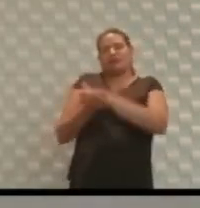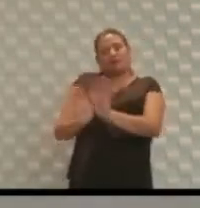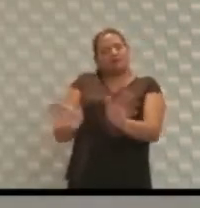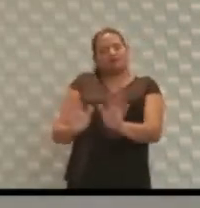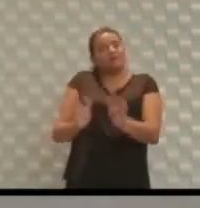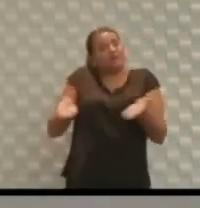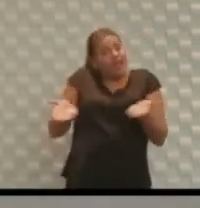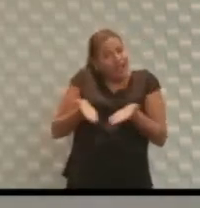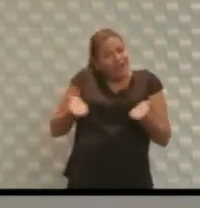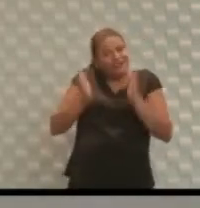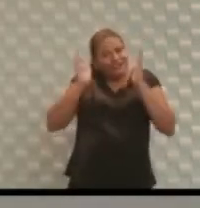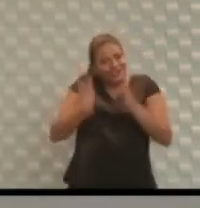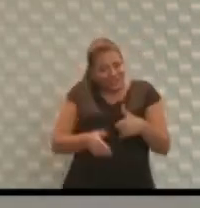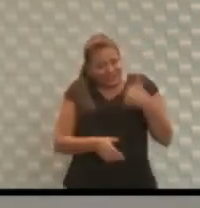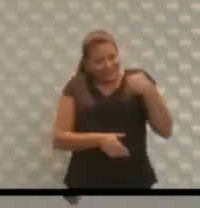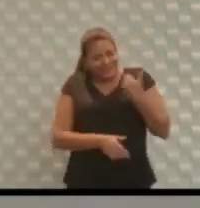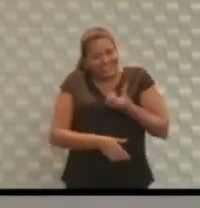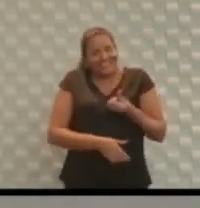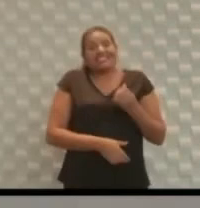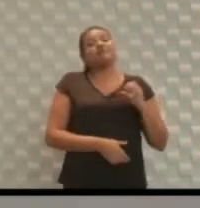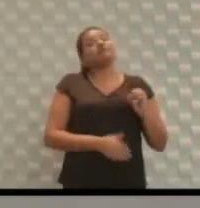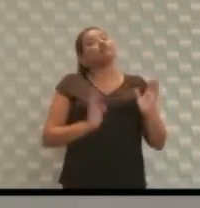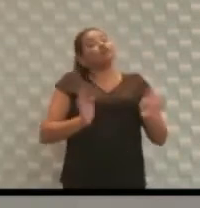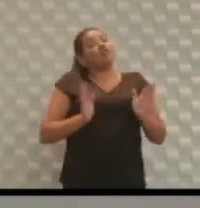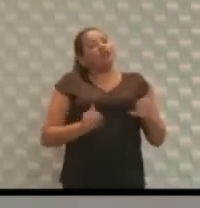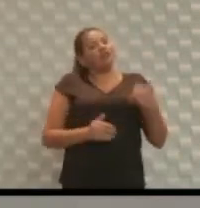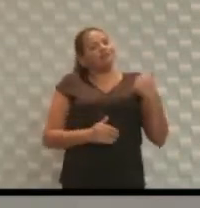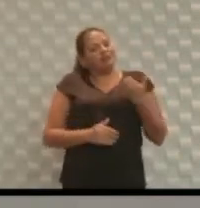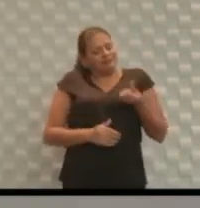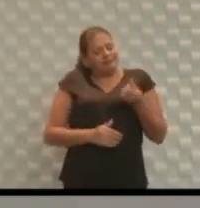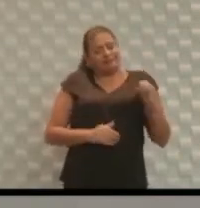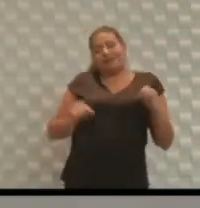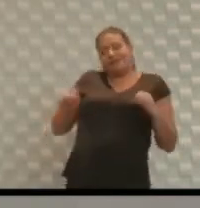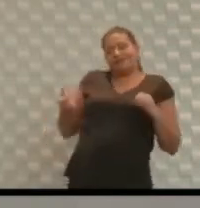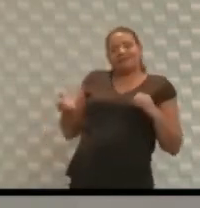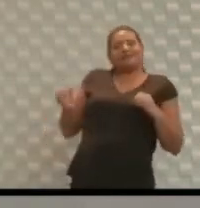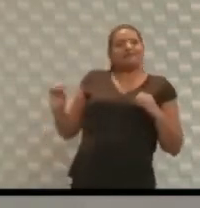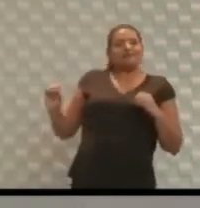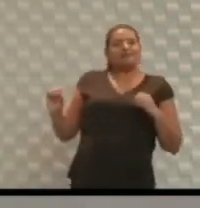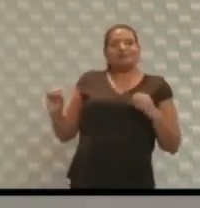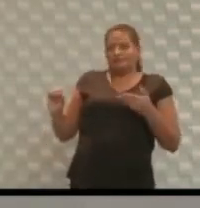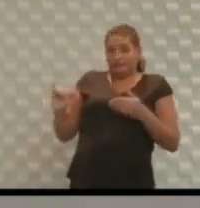falo para ele, se trate de ficar vivo, porque agora eu não posso mais casar e eu não quero ficar sozinha.